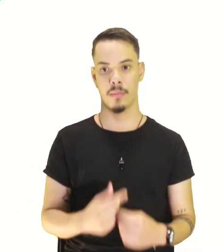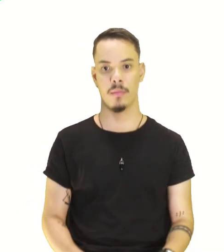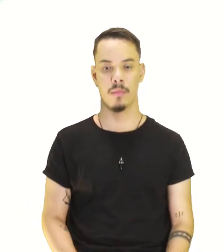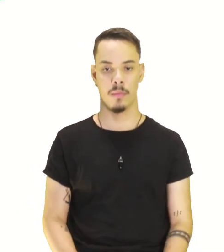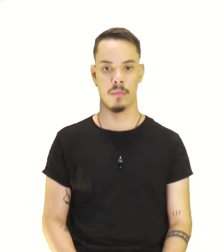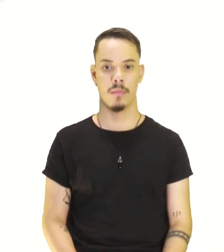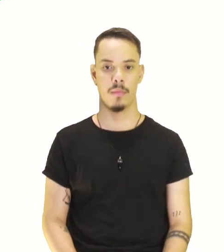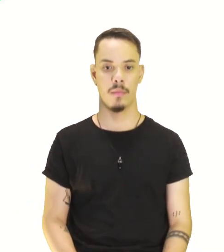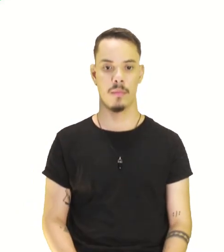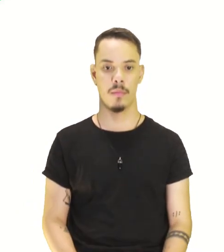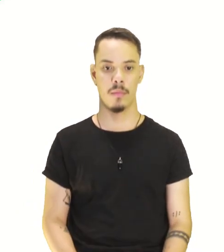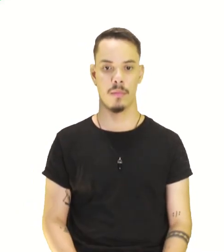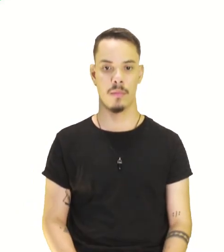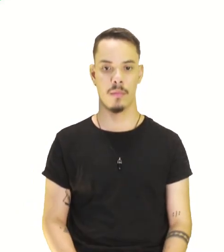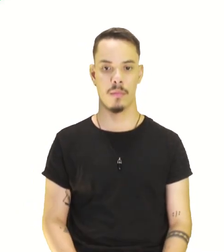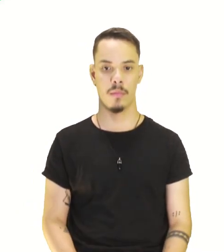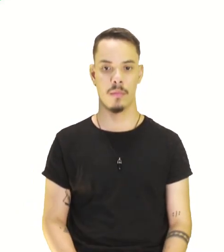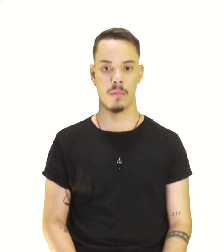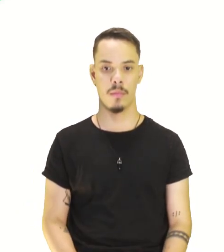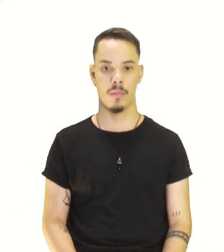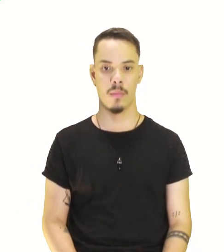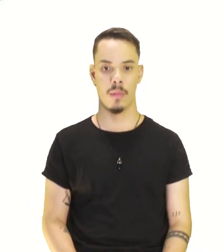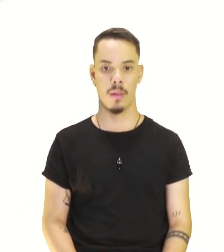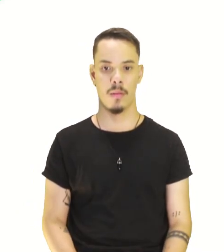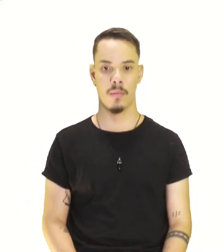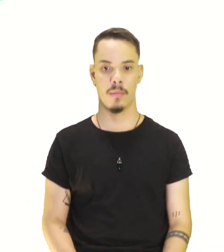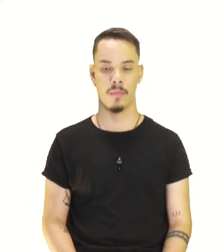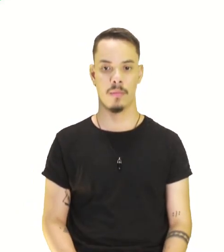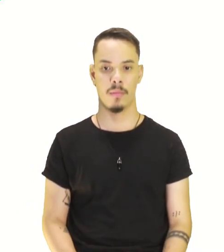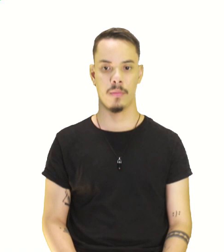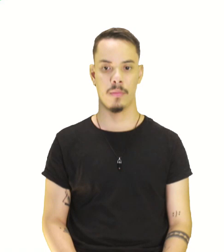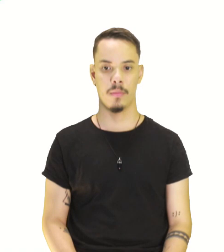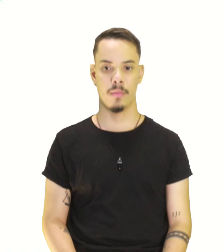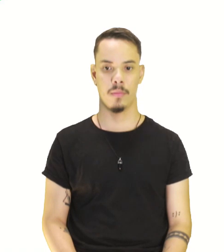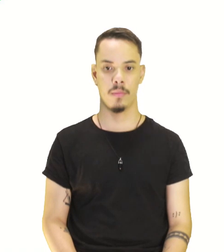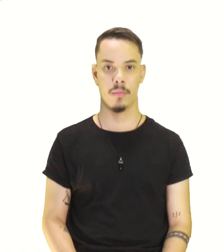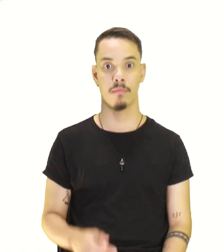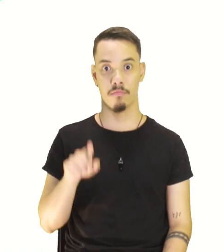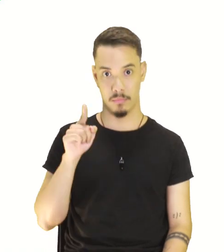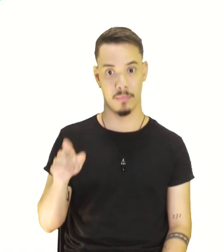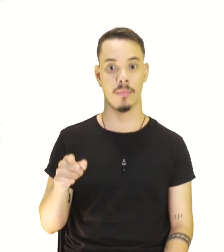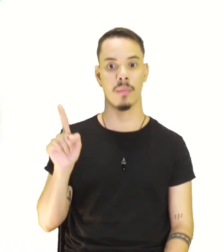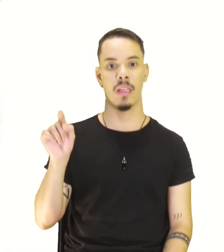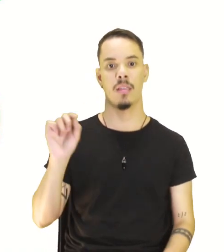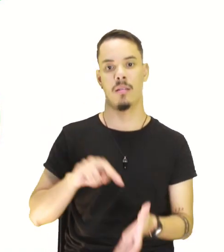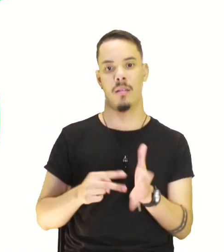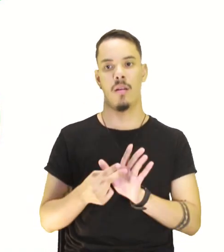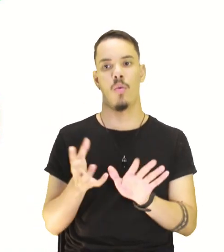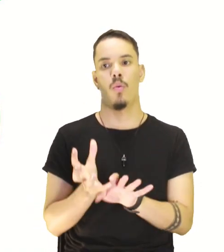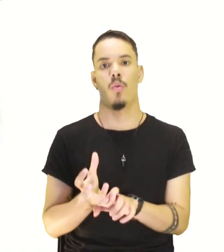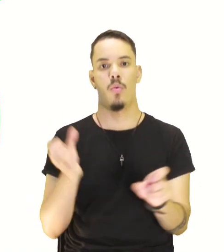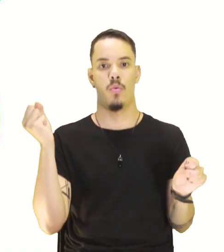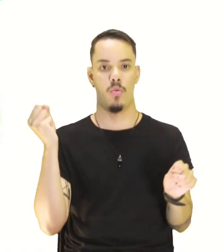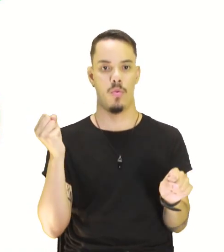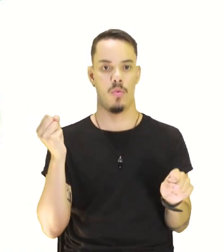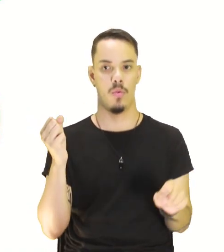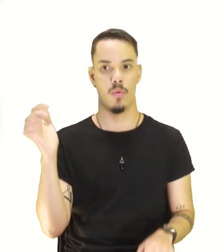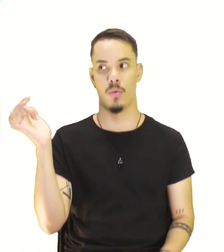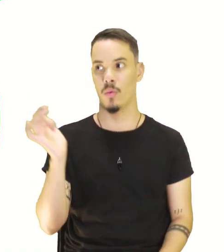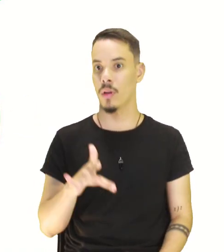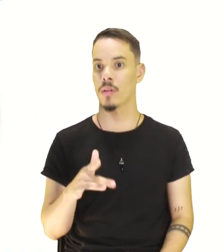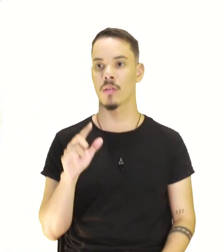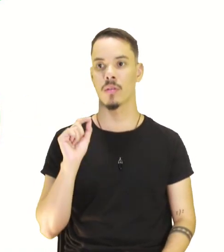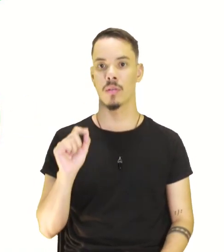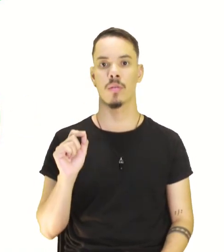exatamente 11.700. 11.700 reais Isso. vai ser o lucro. O restante